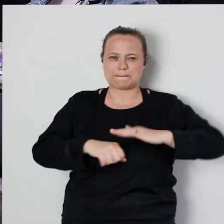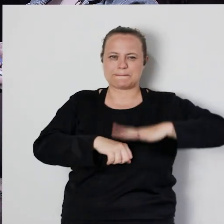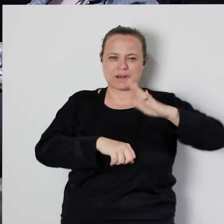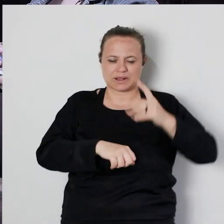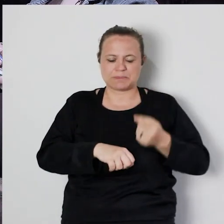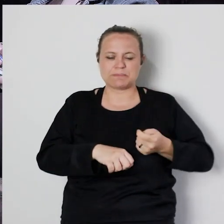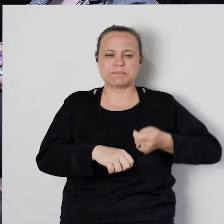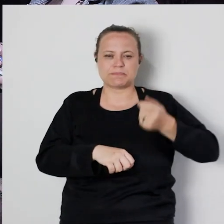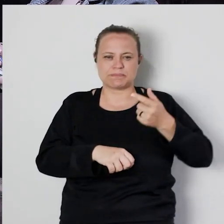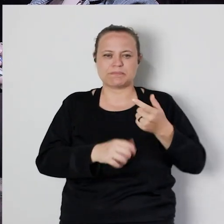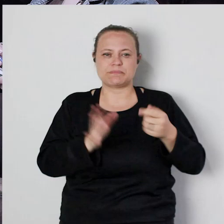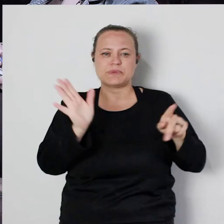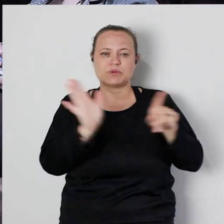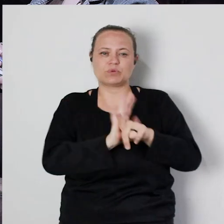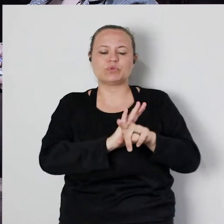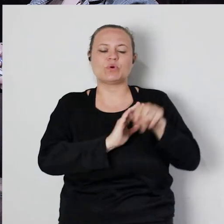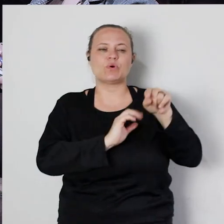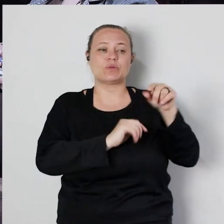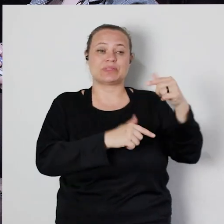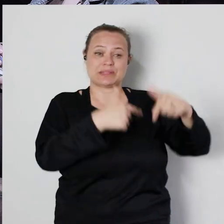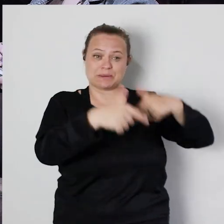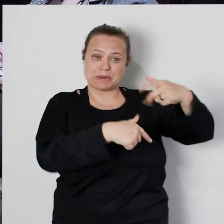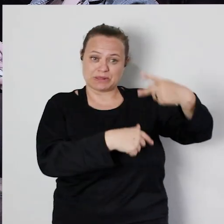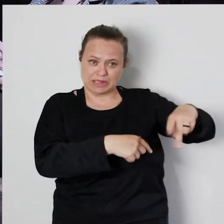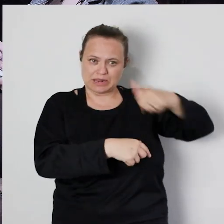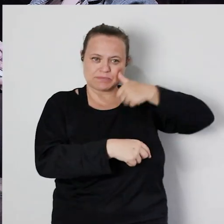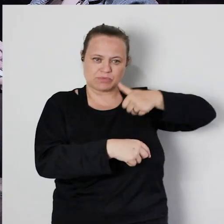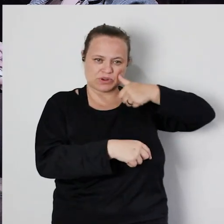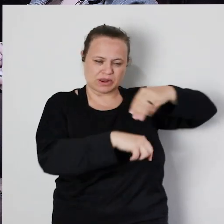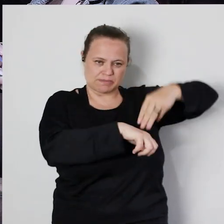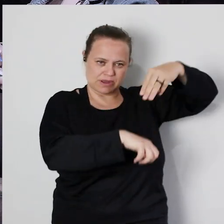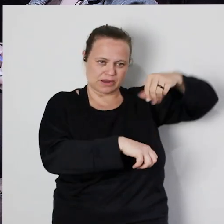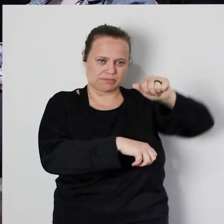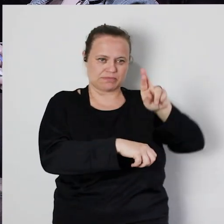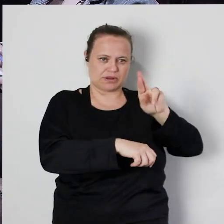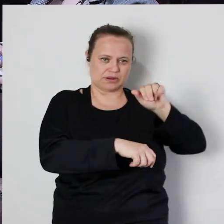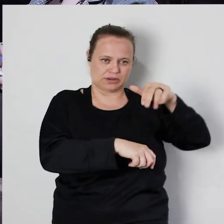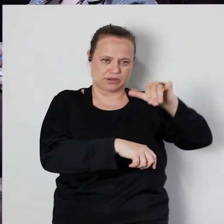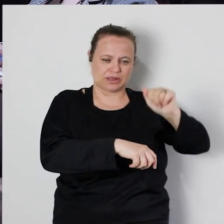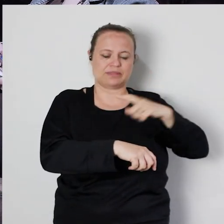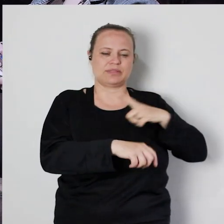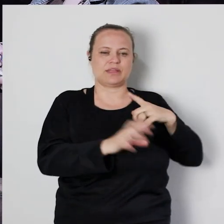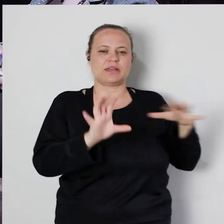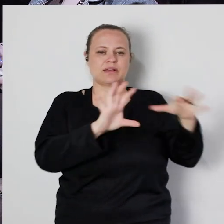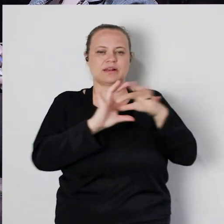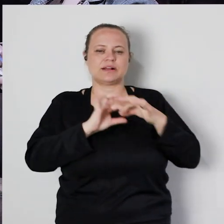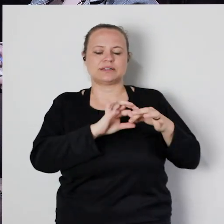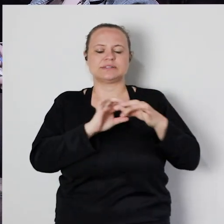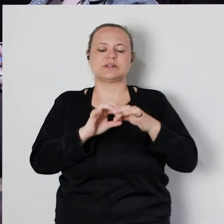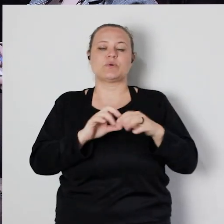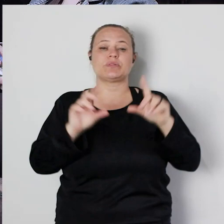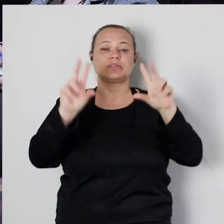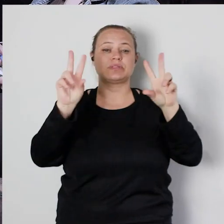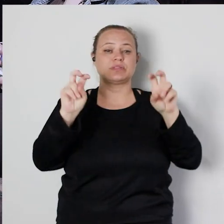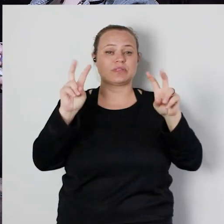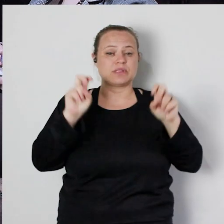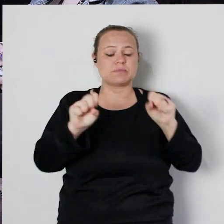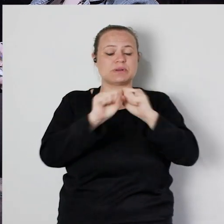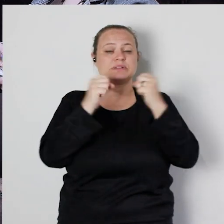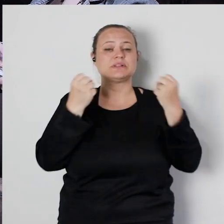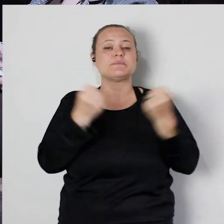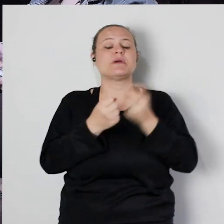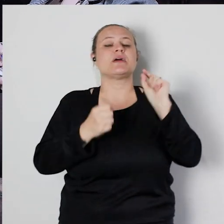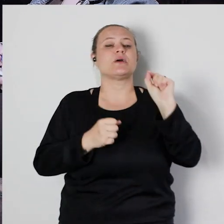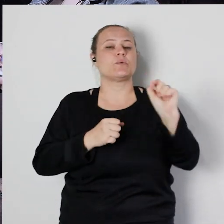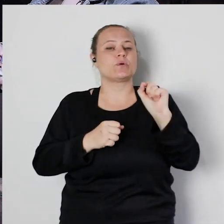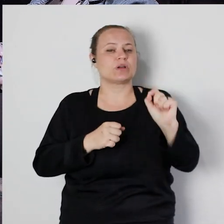ponto. Eu estou respondendo um pouquinho mais do que quando perguntasse pelo trabalho da Marina, né, de que,